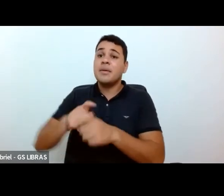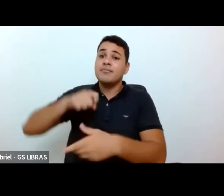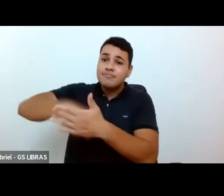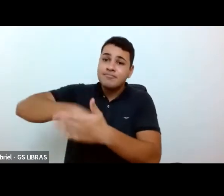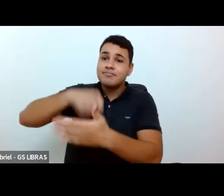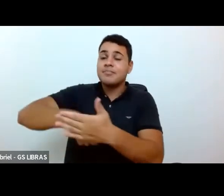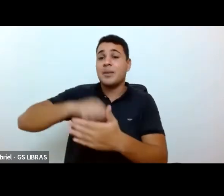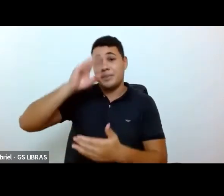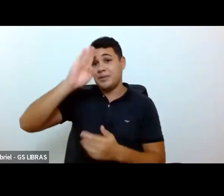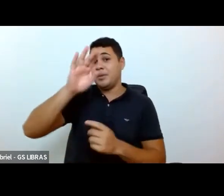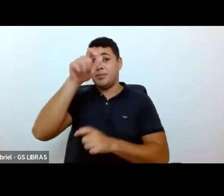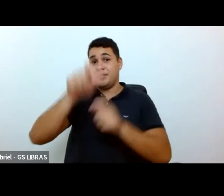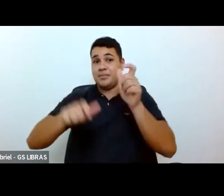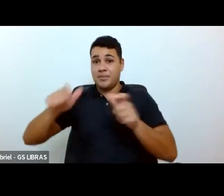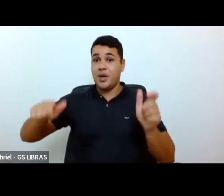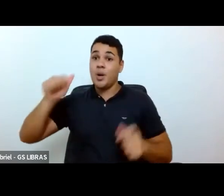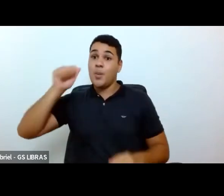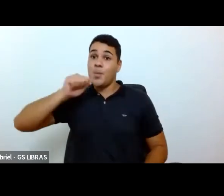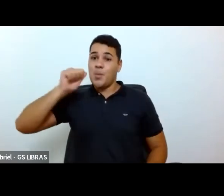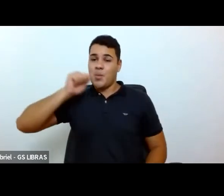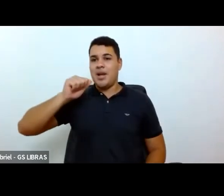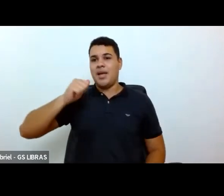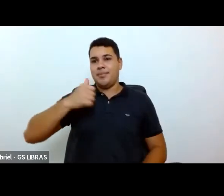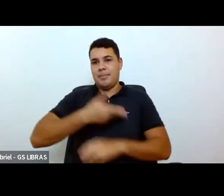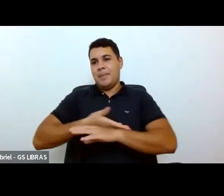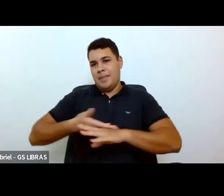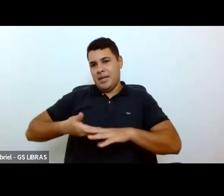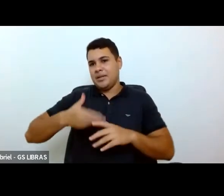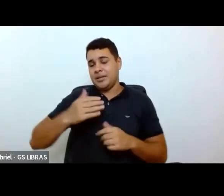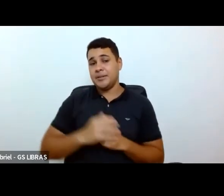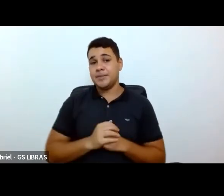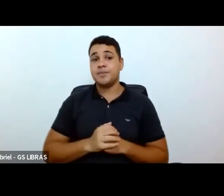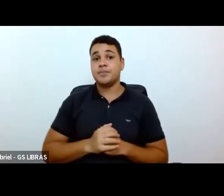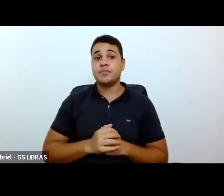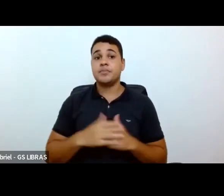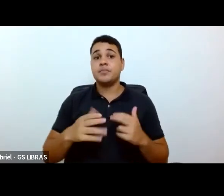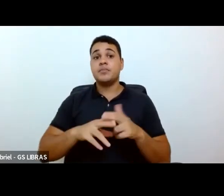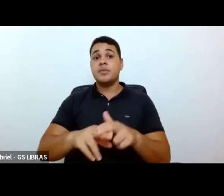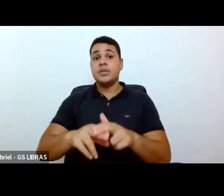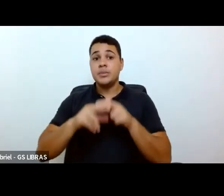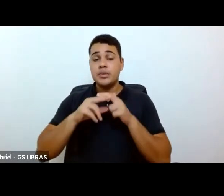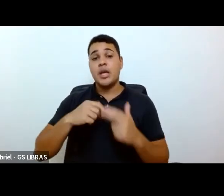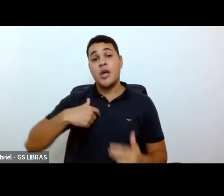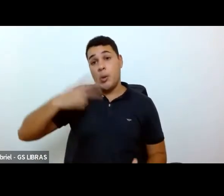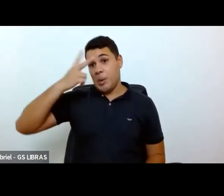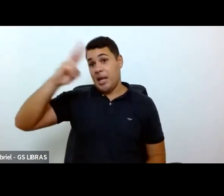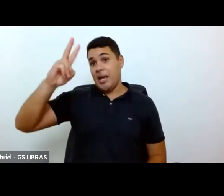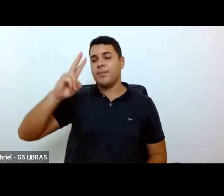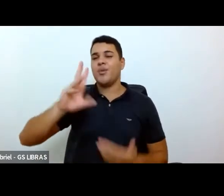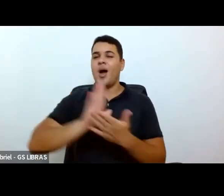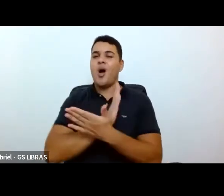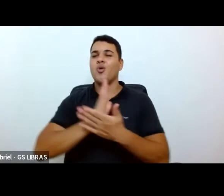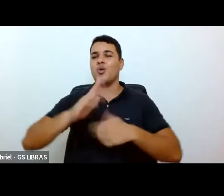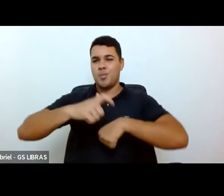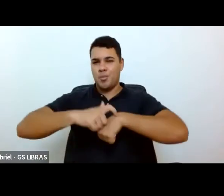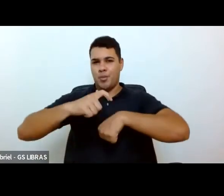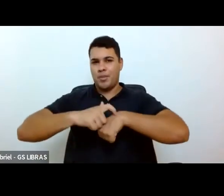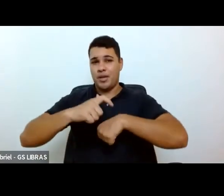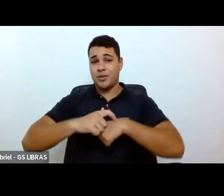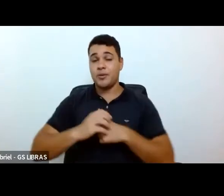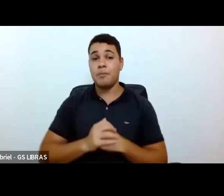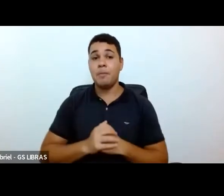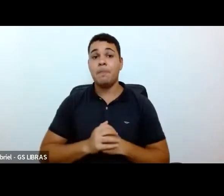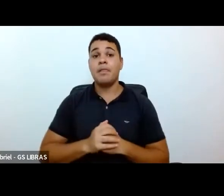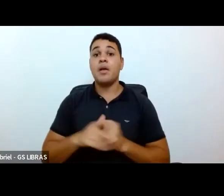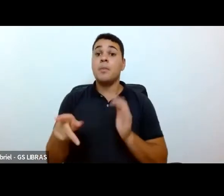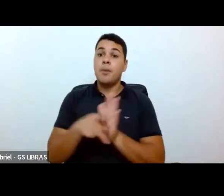branca, né? Um pouco falando deste lugar, né? Em que, por exemplo, eu lembro muito claramente, né, em alguns momentos na minha discussão acadêmica e na